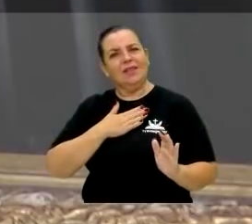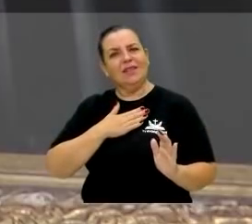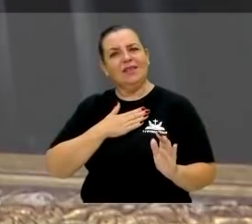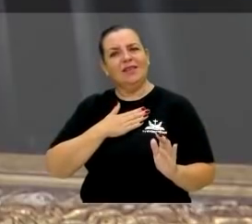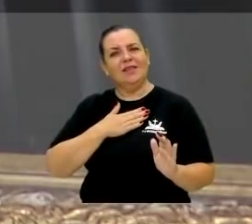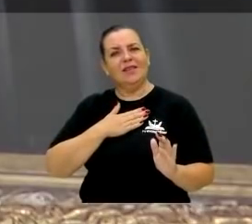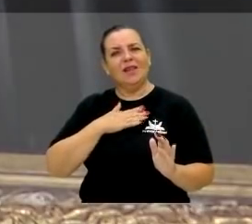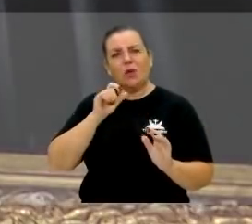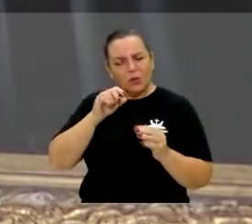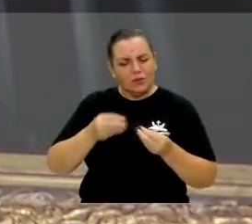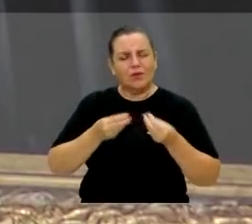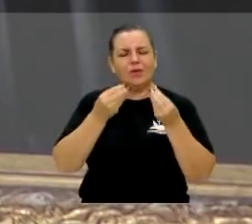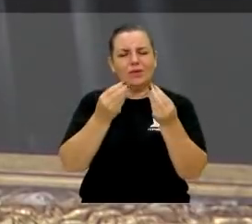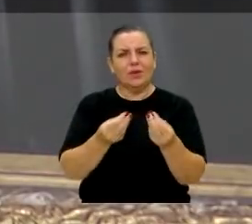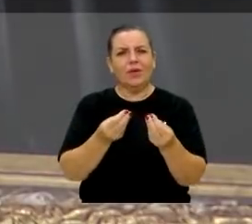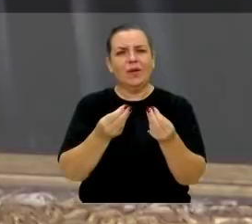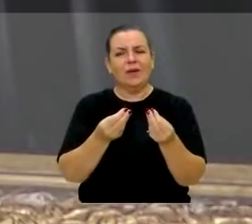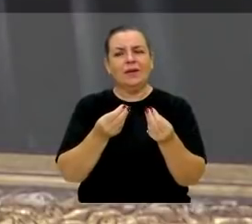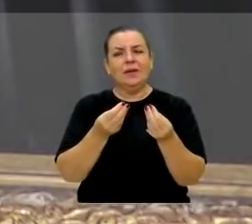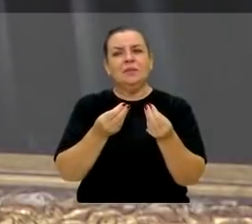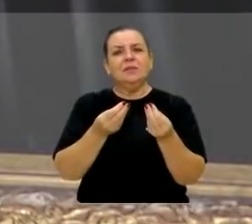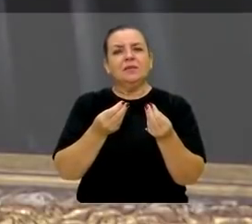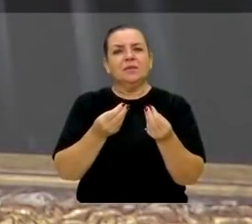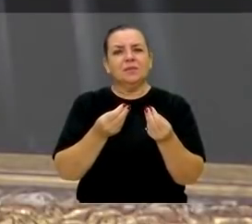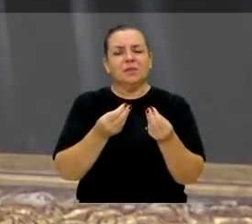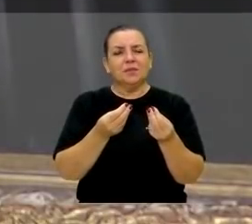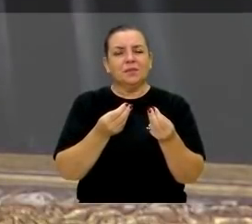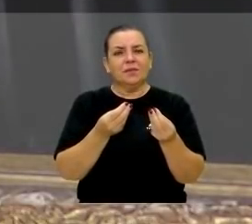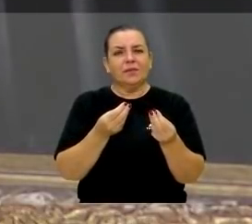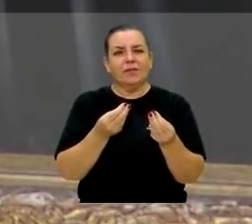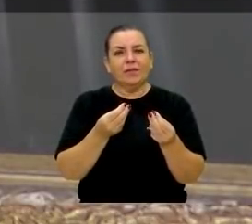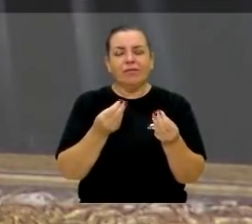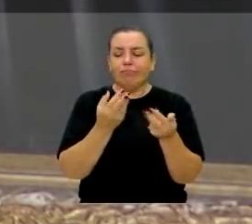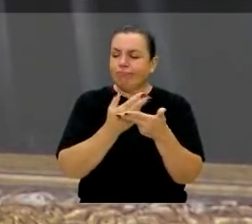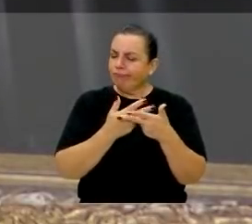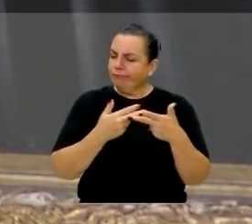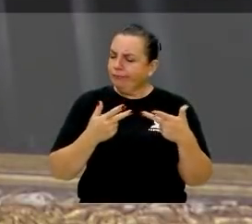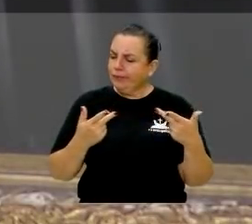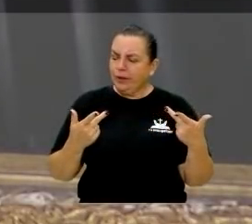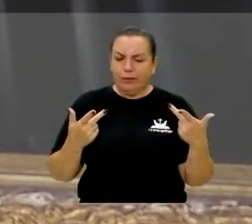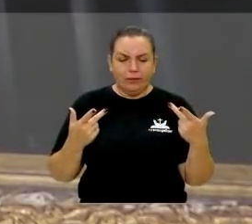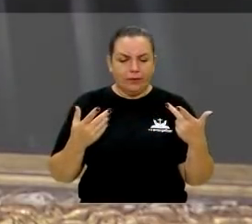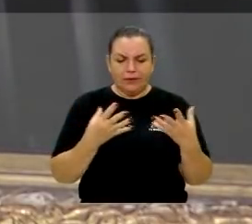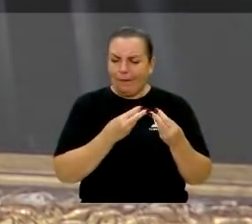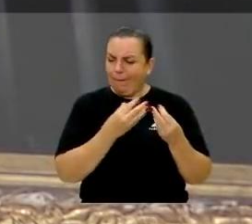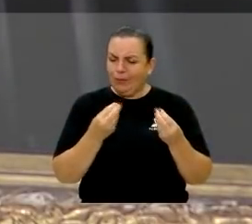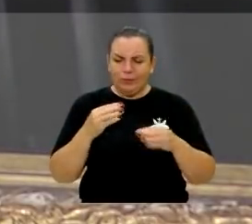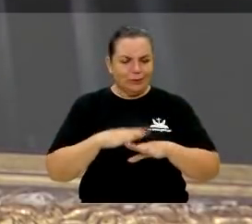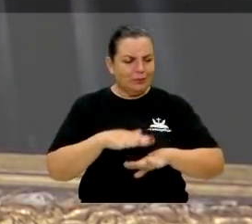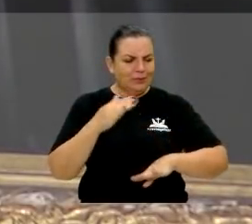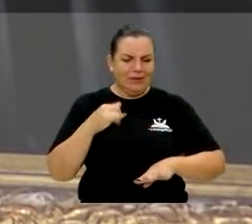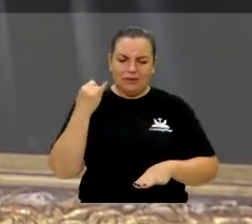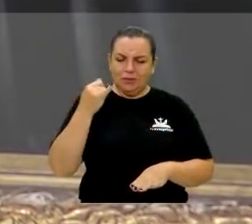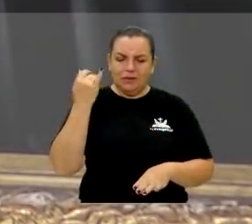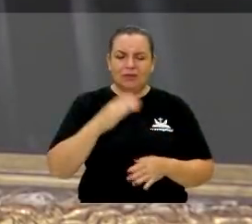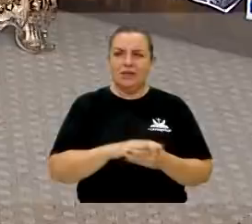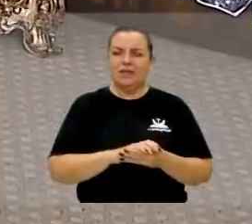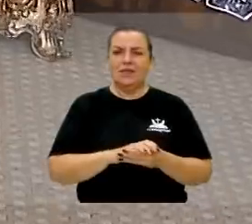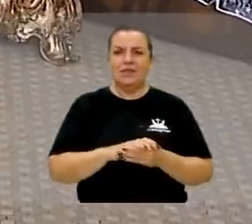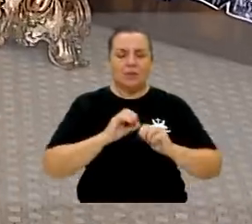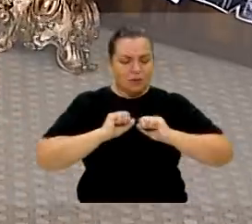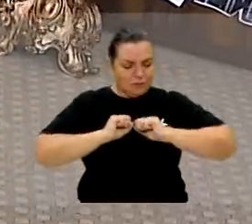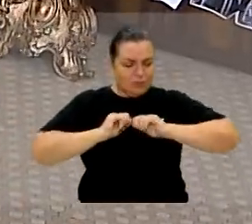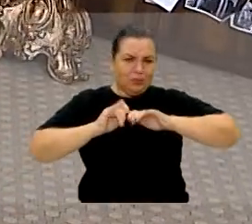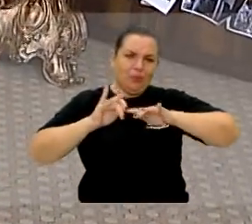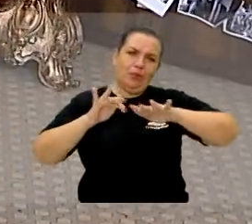o que lhes ofereço é algo, e os meus raios curativos, oh meus